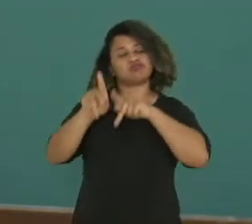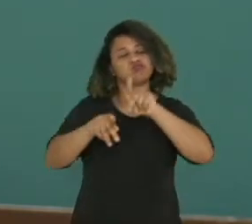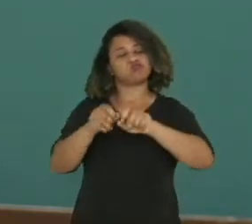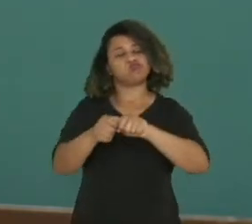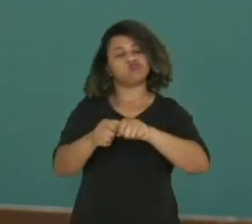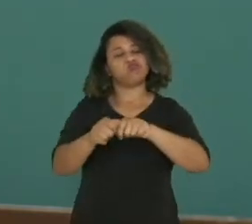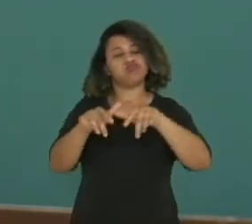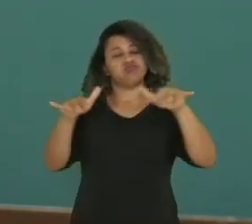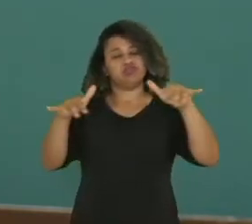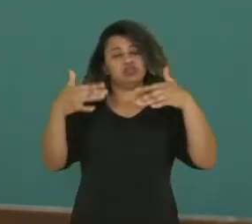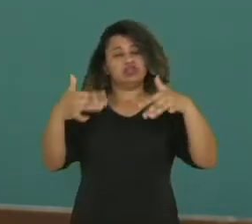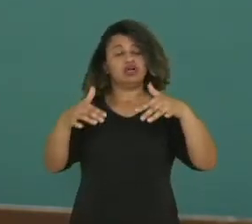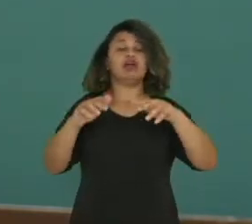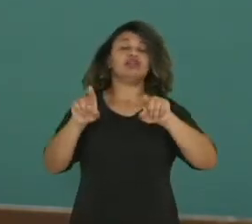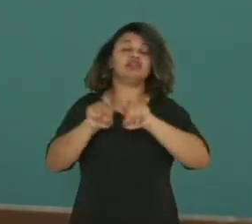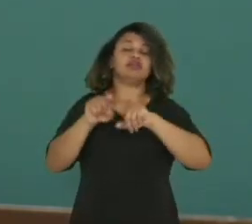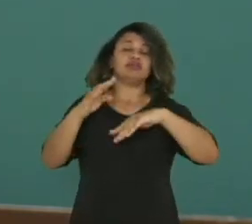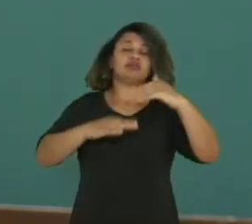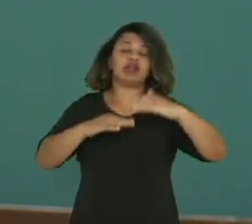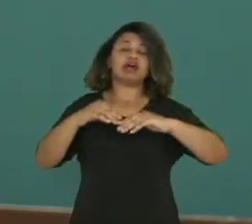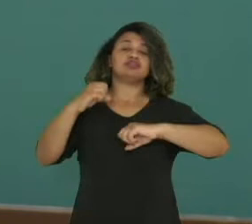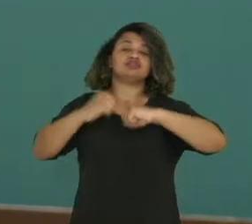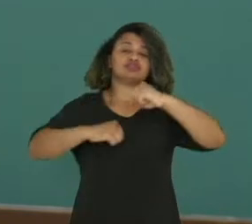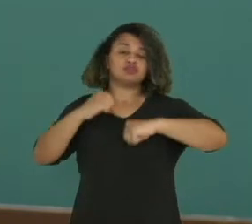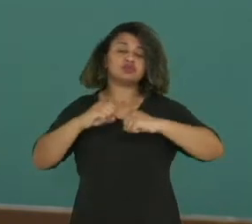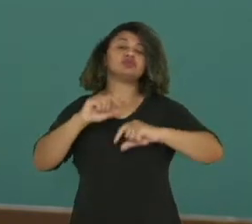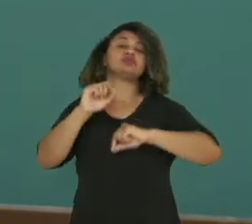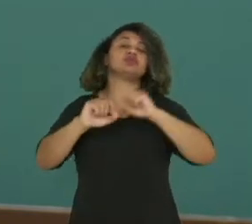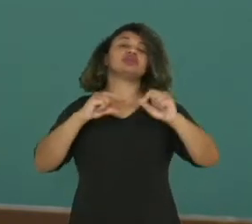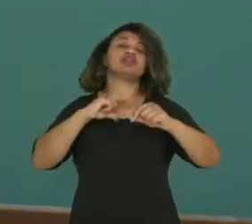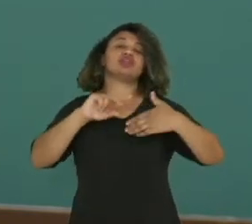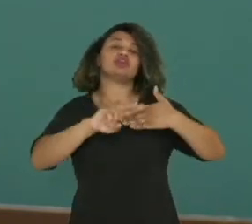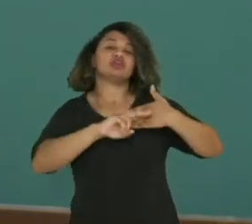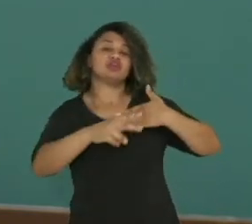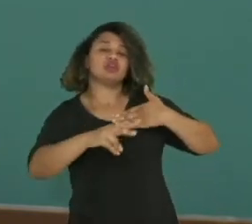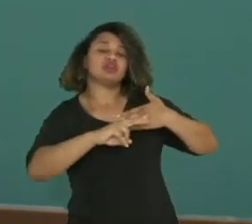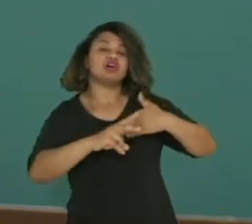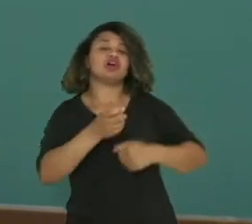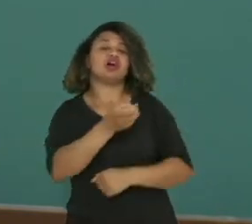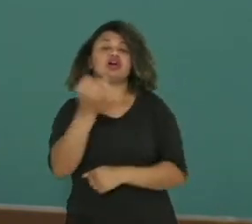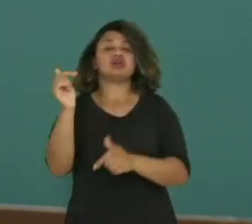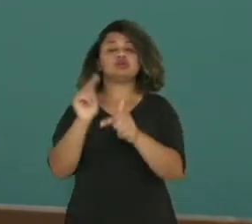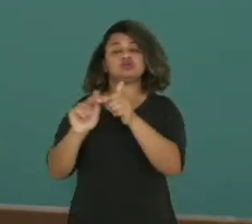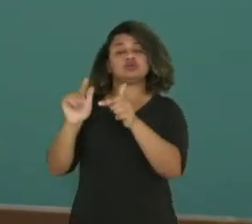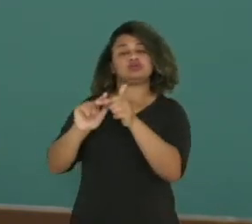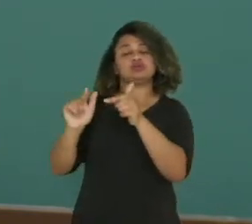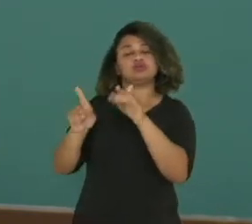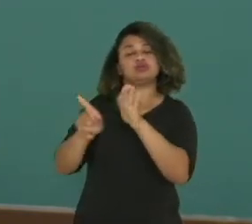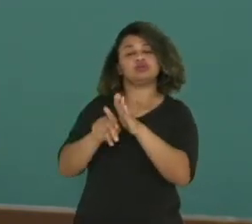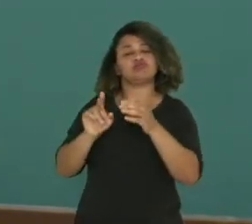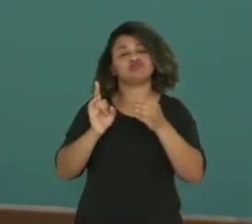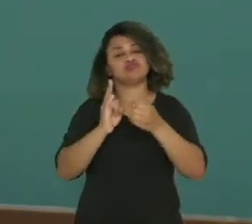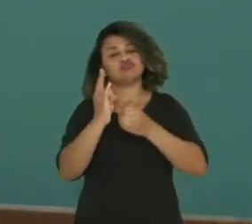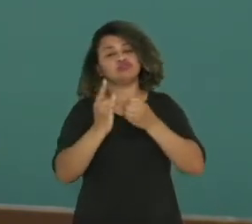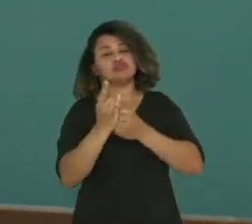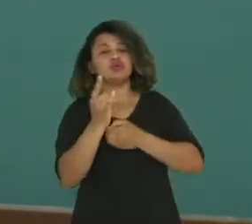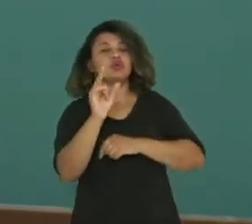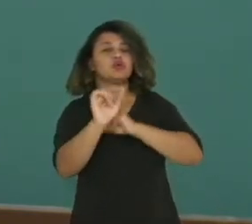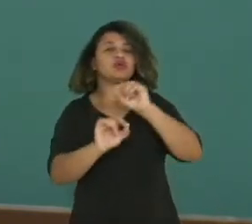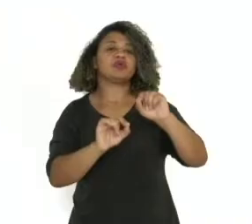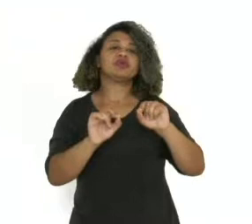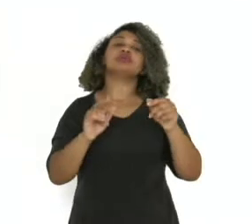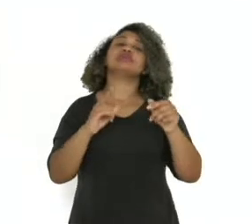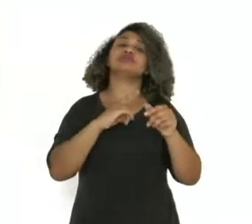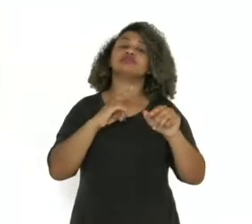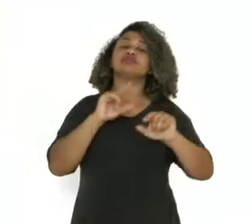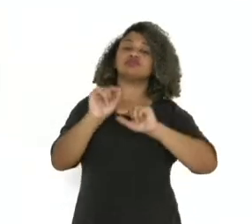econômicas como as da indústria. Nós vamos ter como consequências alguns problemas urbanos, por exemplo, né?